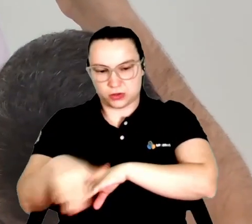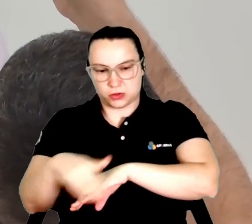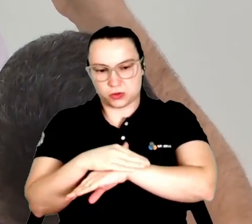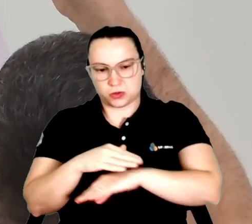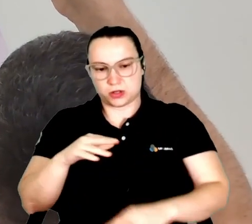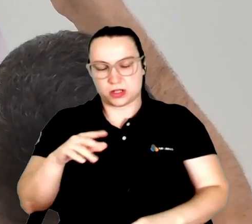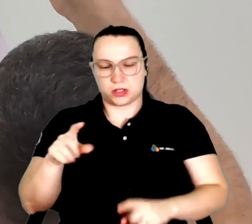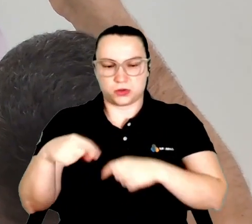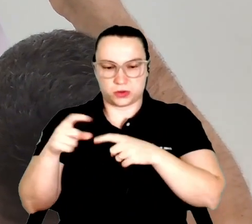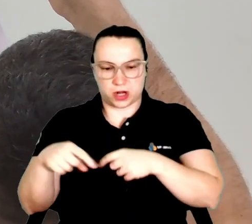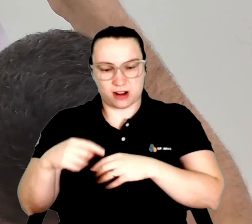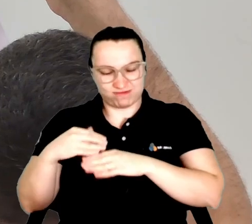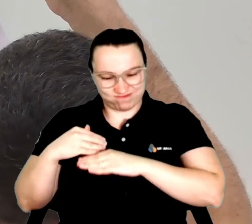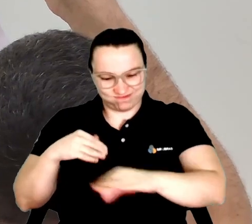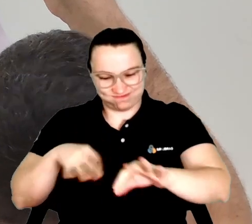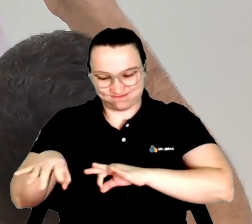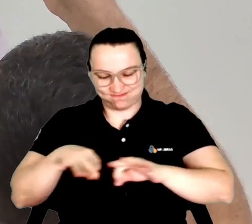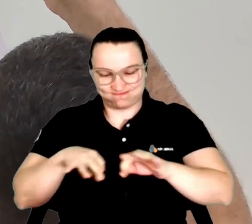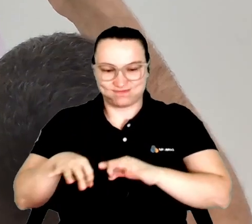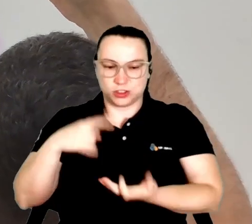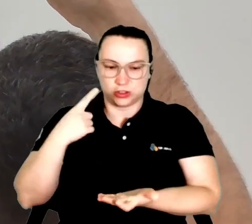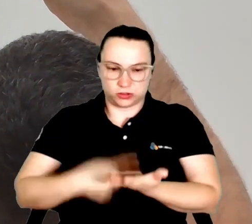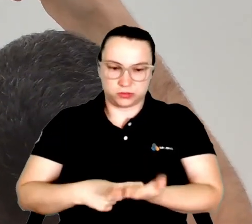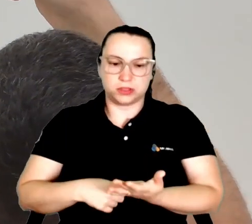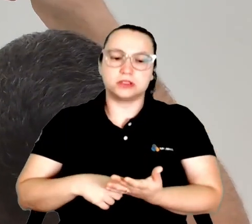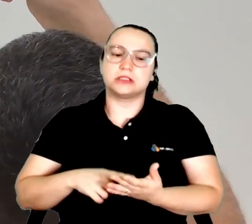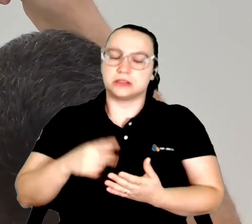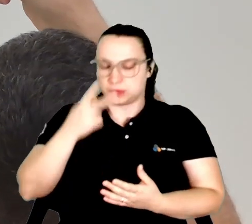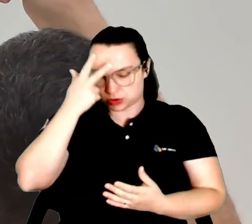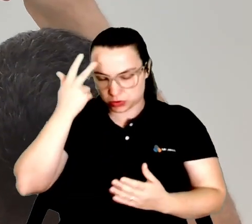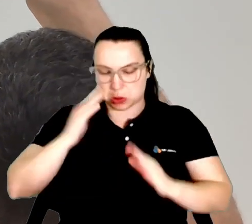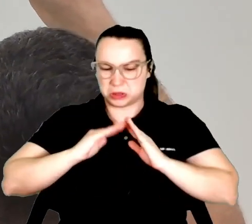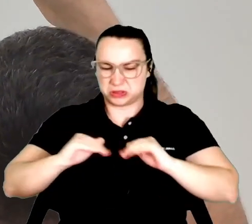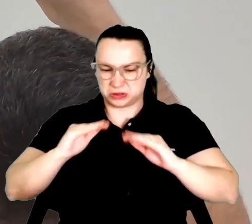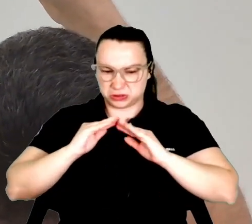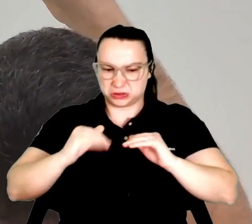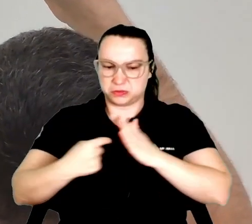um compromisso aí que eu fui cobrado também, inclusive tive